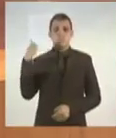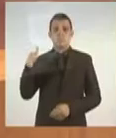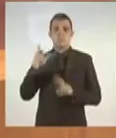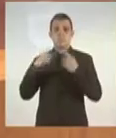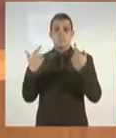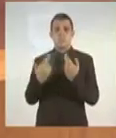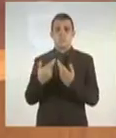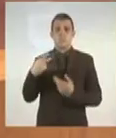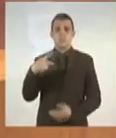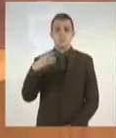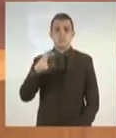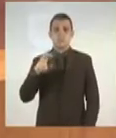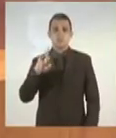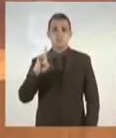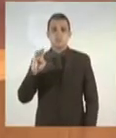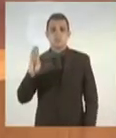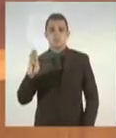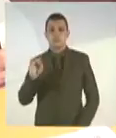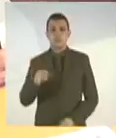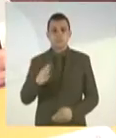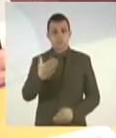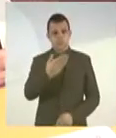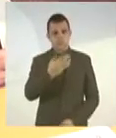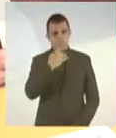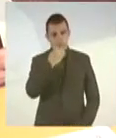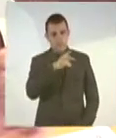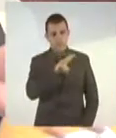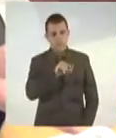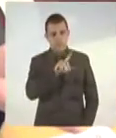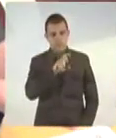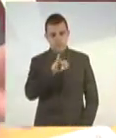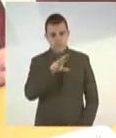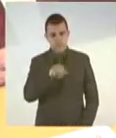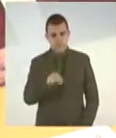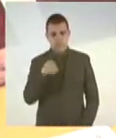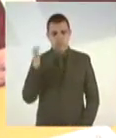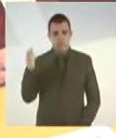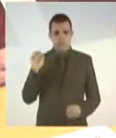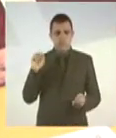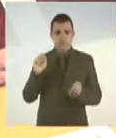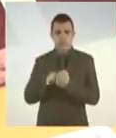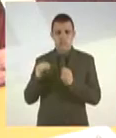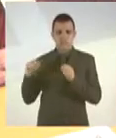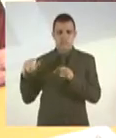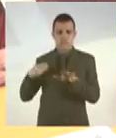PCdoB, deputada Valéria, e lá, junto com os movimentos sociais,